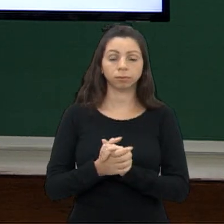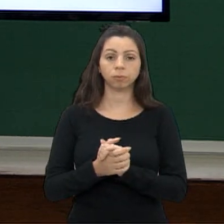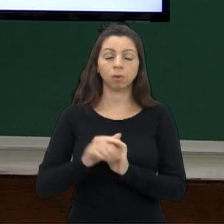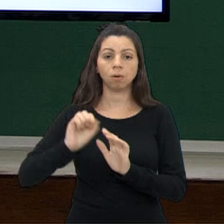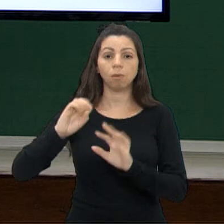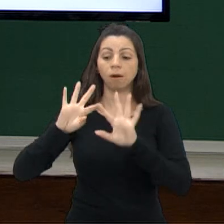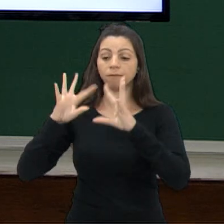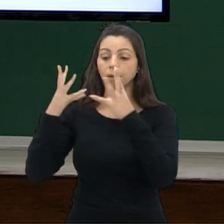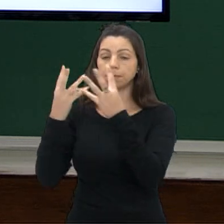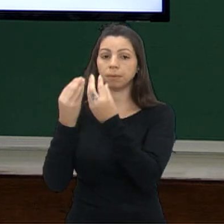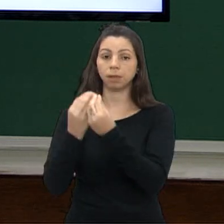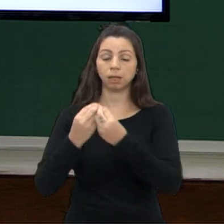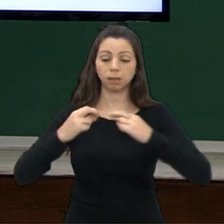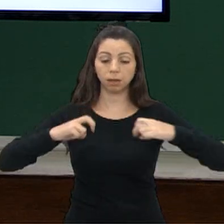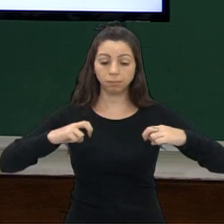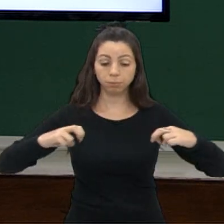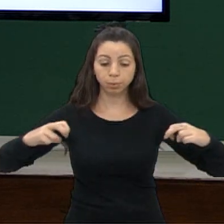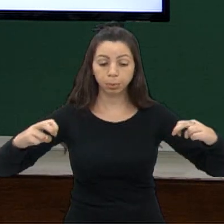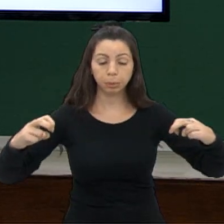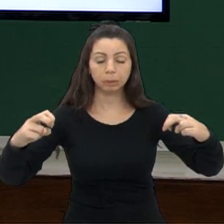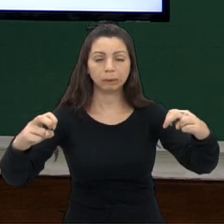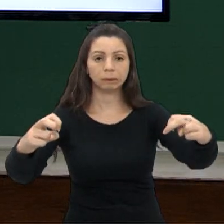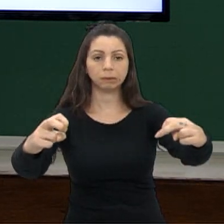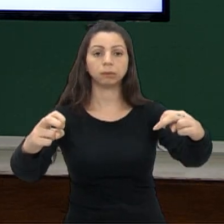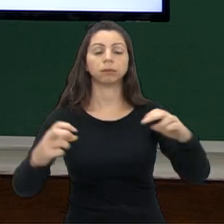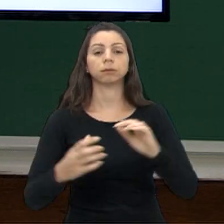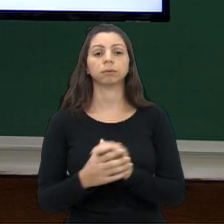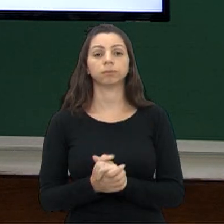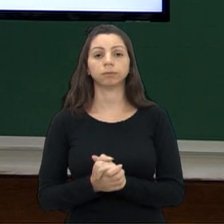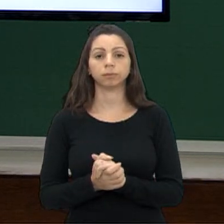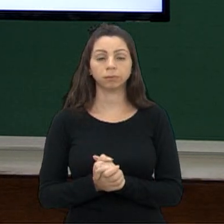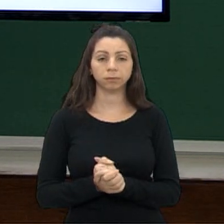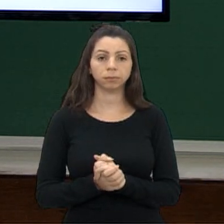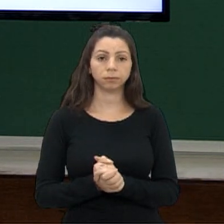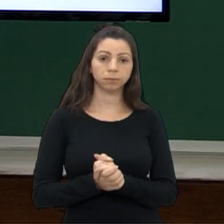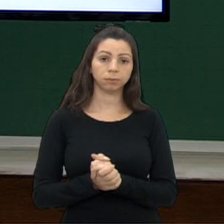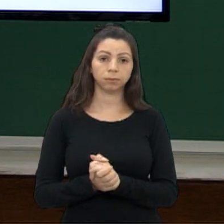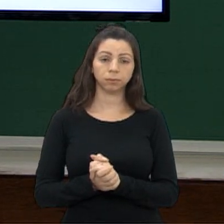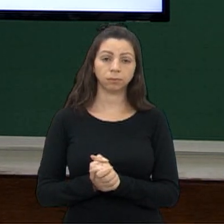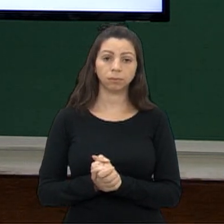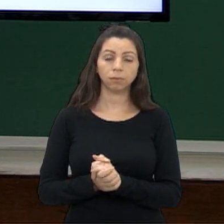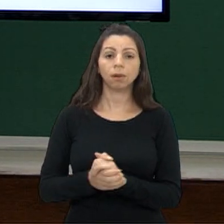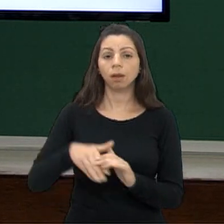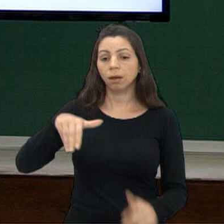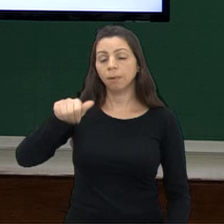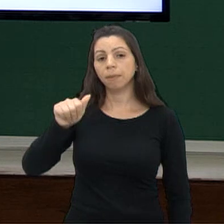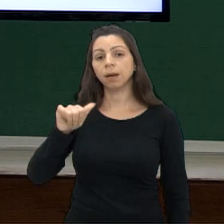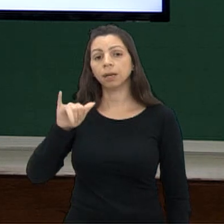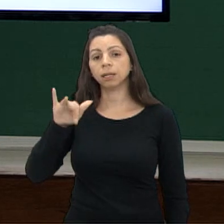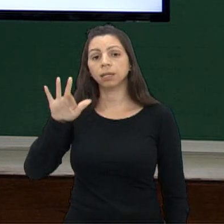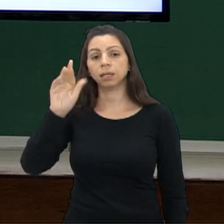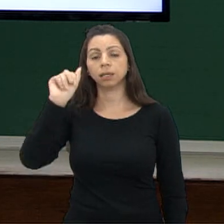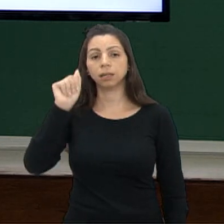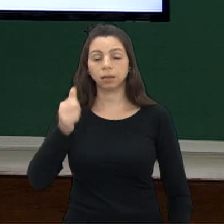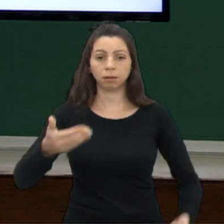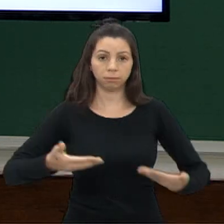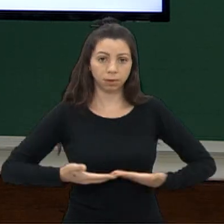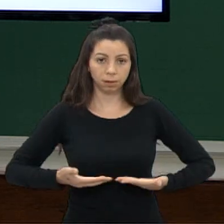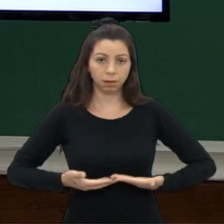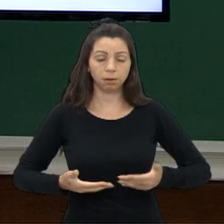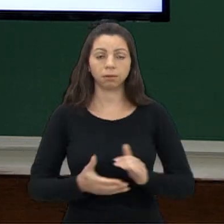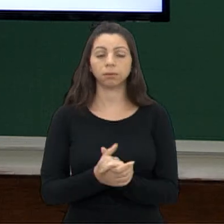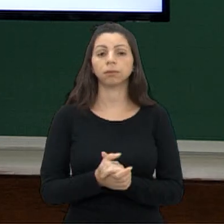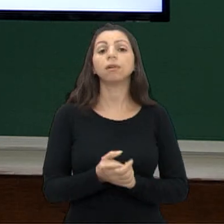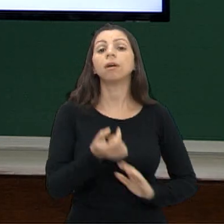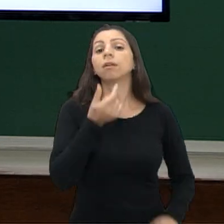certo? São alguns familiares, nós temos lá a Maria, que é empregada, temos o nosso menino